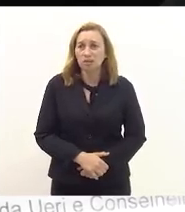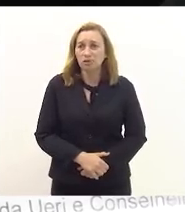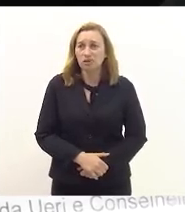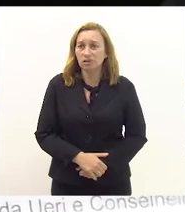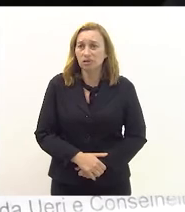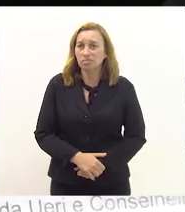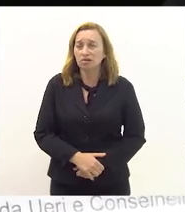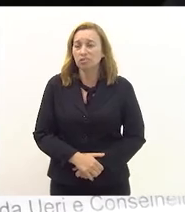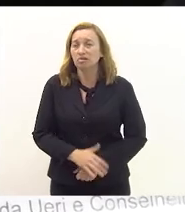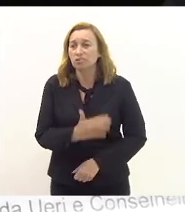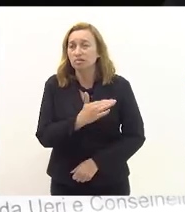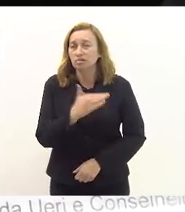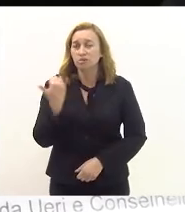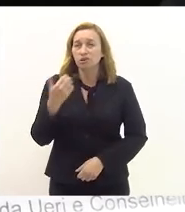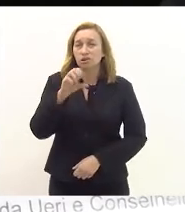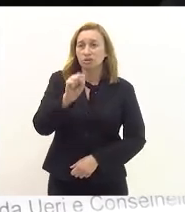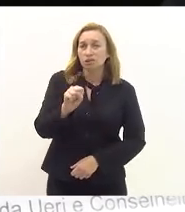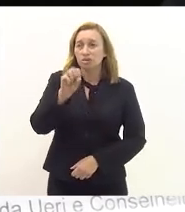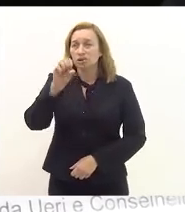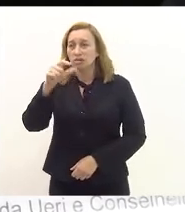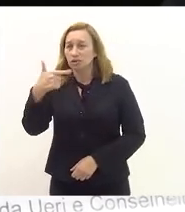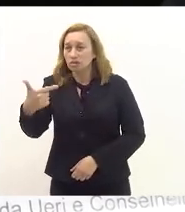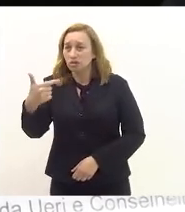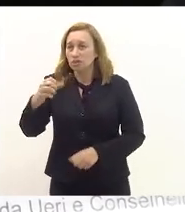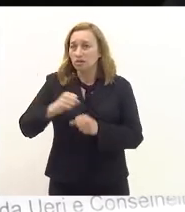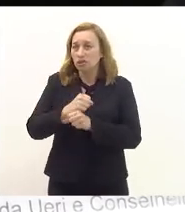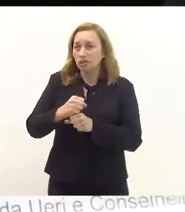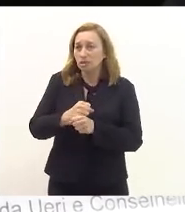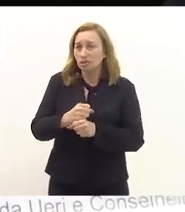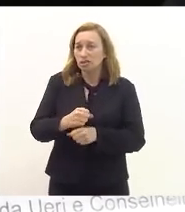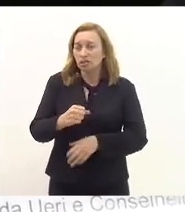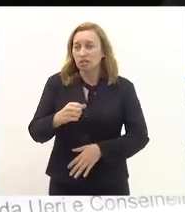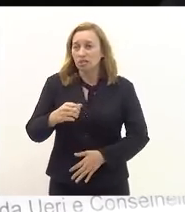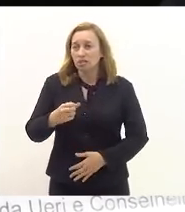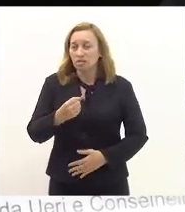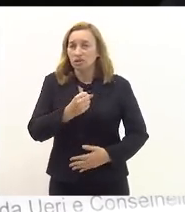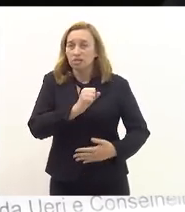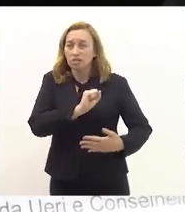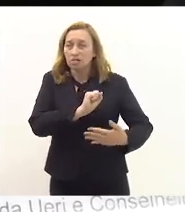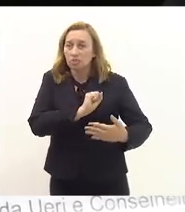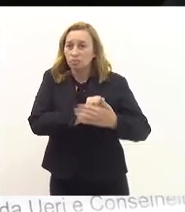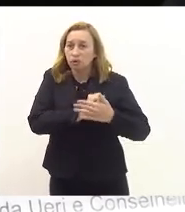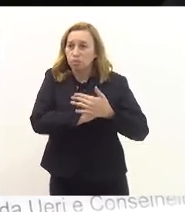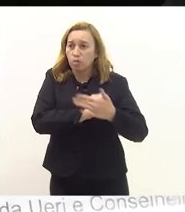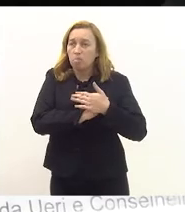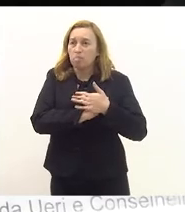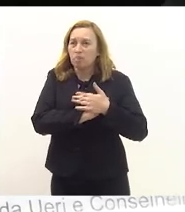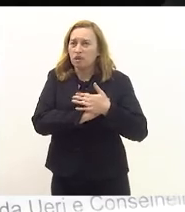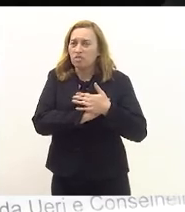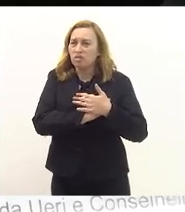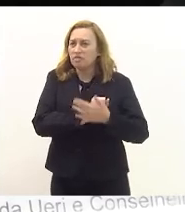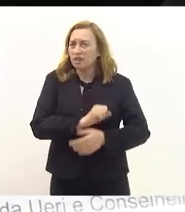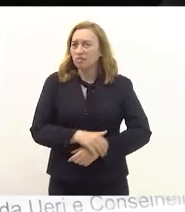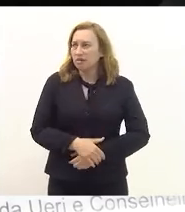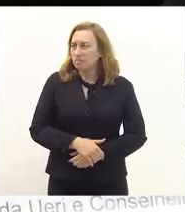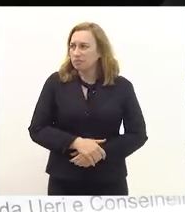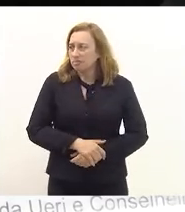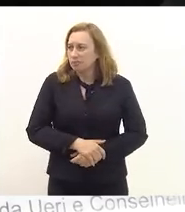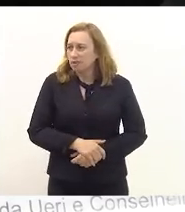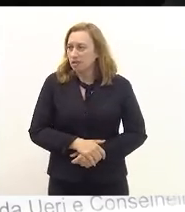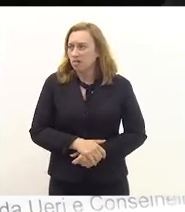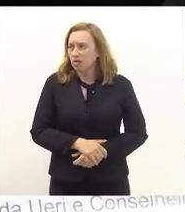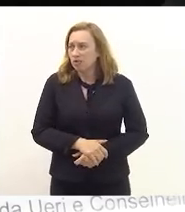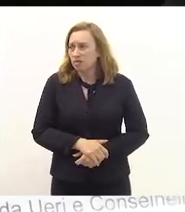morreu aos 82 anos de infarto em 21 de junho de 2004, sem